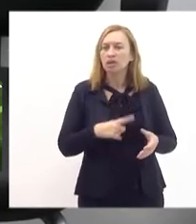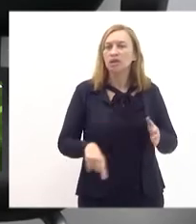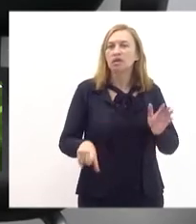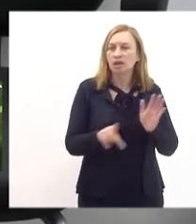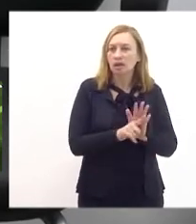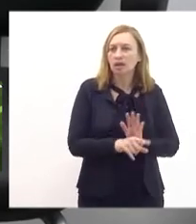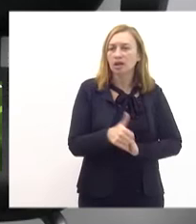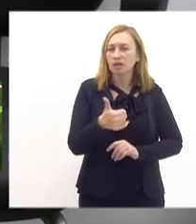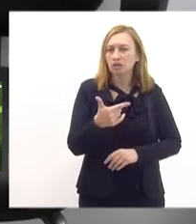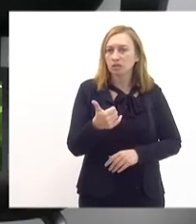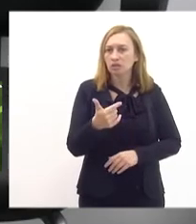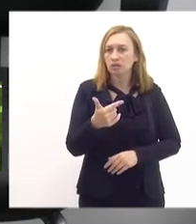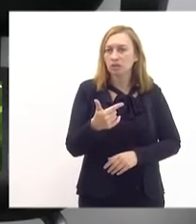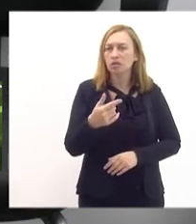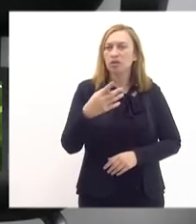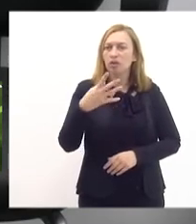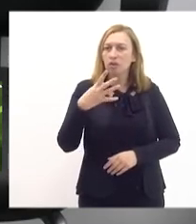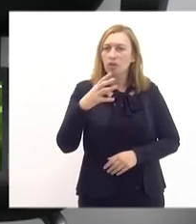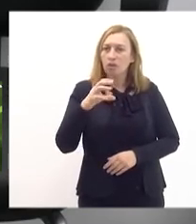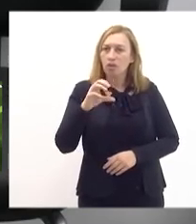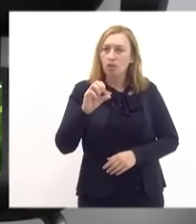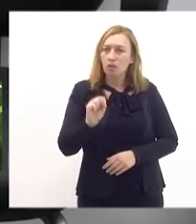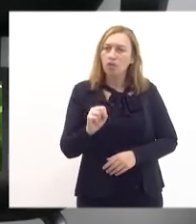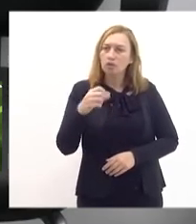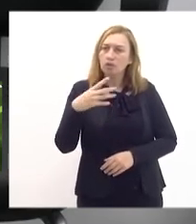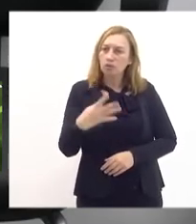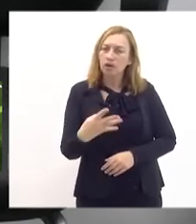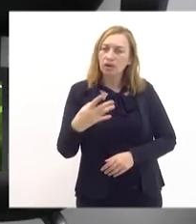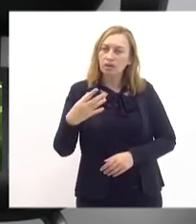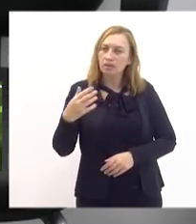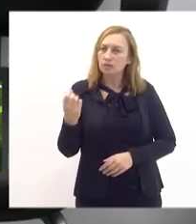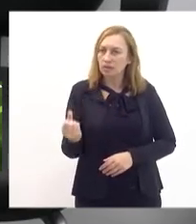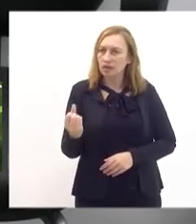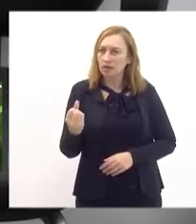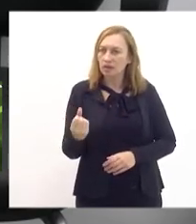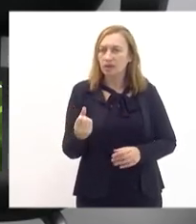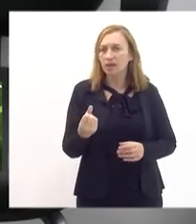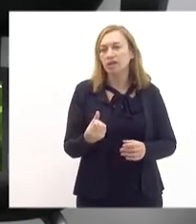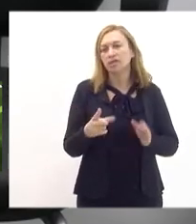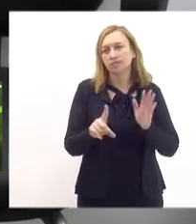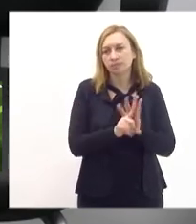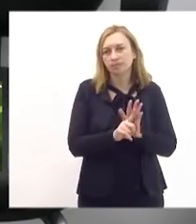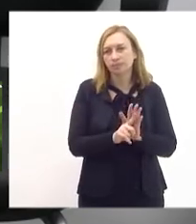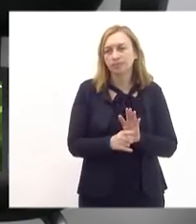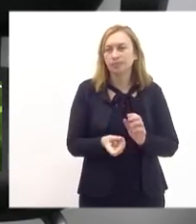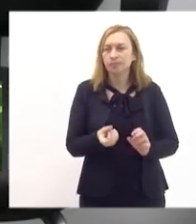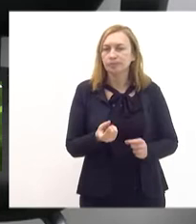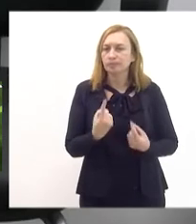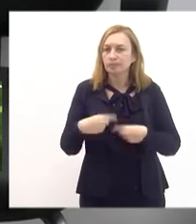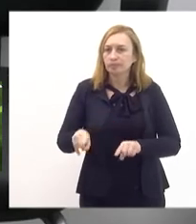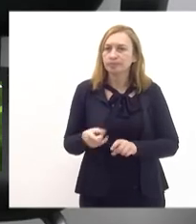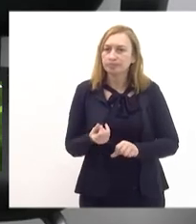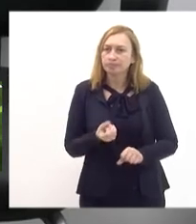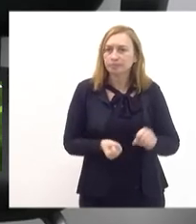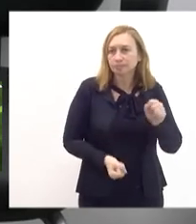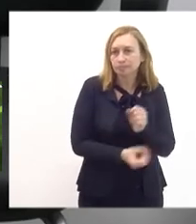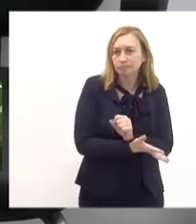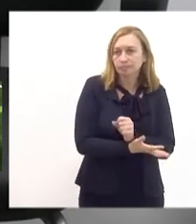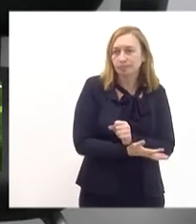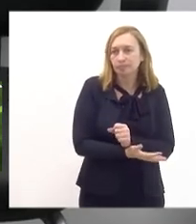Lei 12.846, da Lei Anticorrupção. Então, às vezes, são elementos